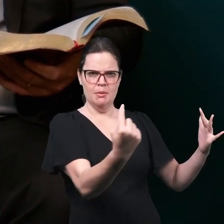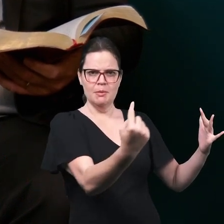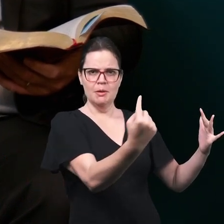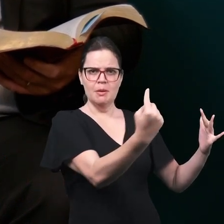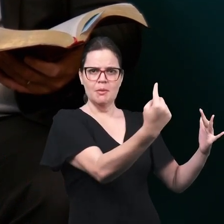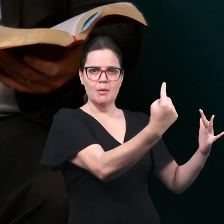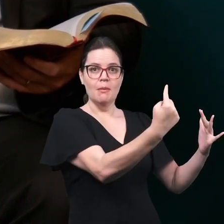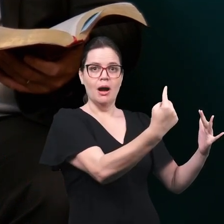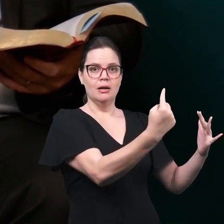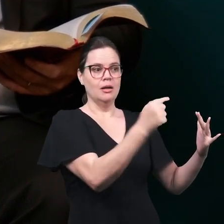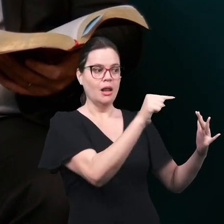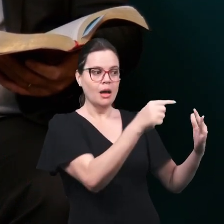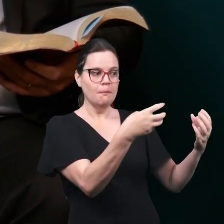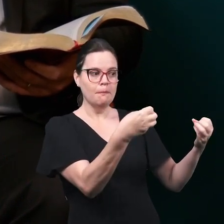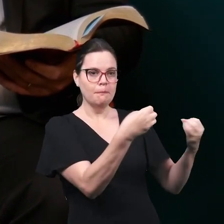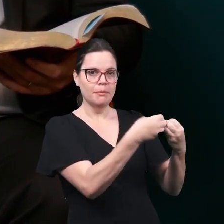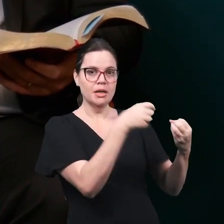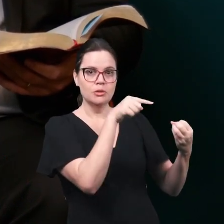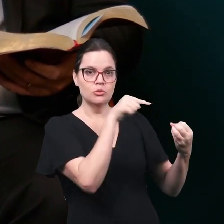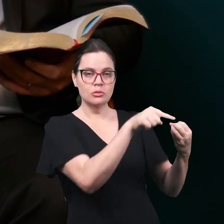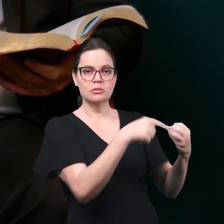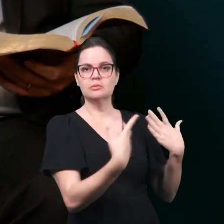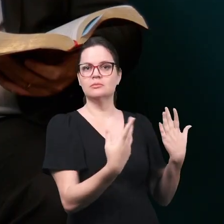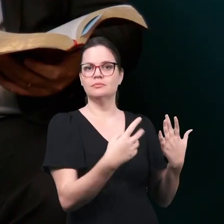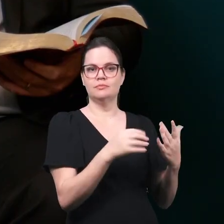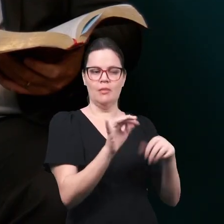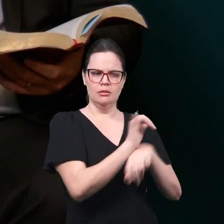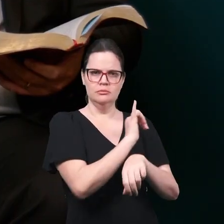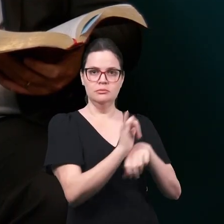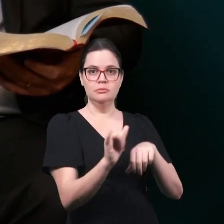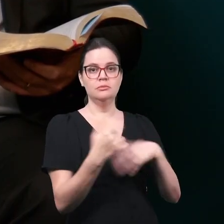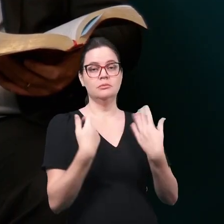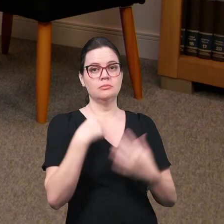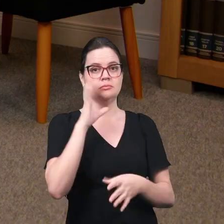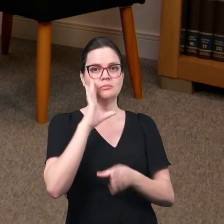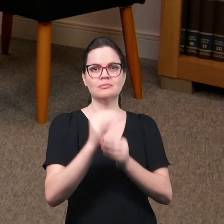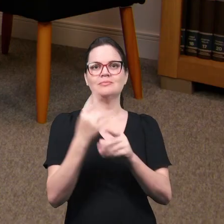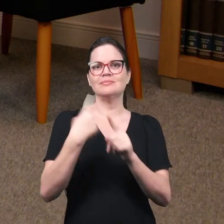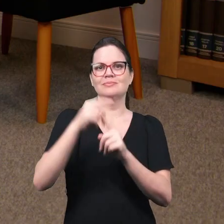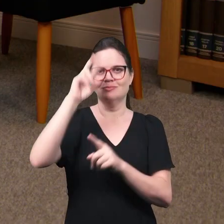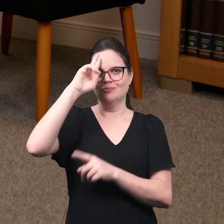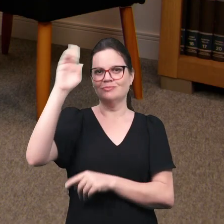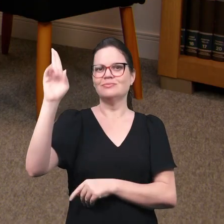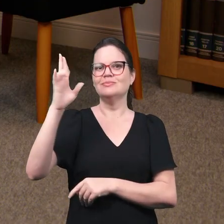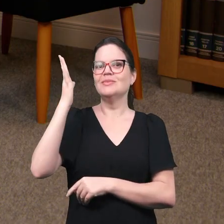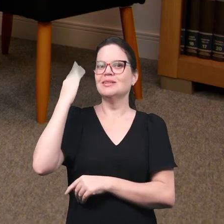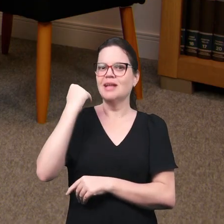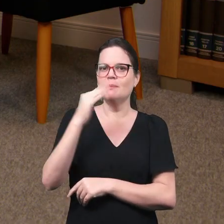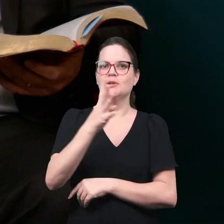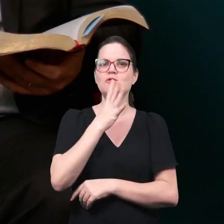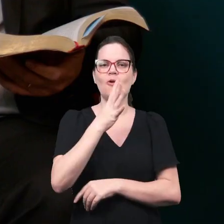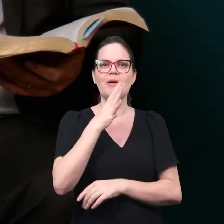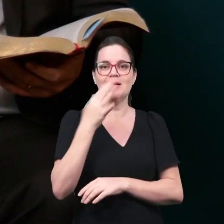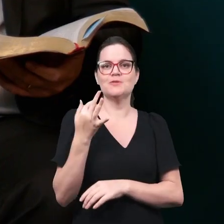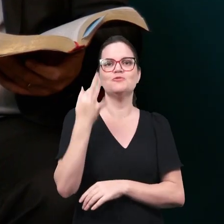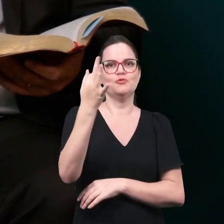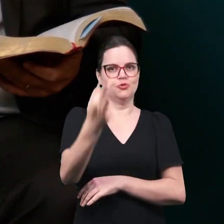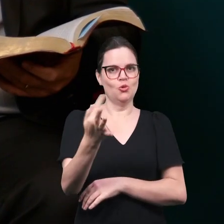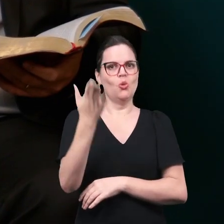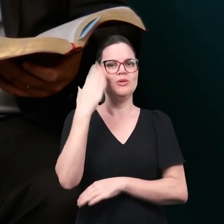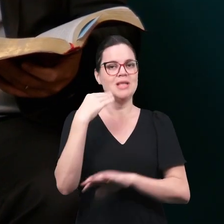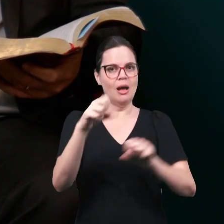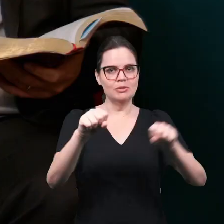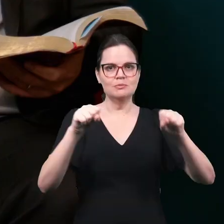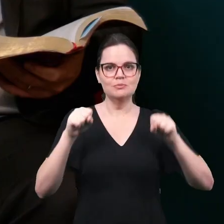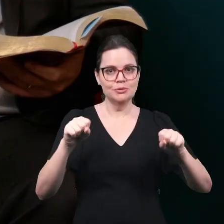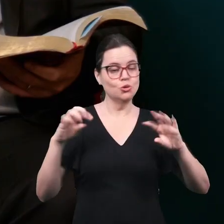de frente das amoreiras, mostrando que o Senhor, ele é onisciente, ele conhece todas as coisas, ele conhece o futuro. Então, diante